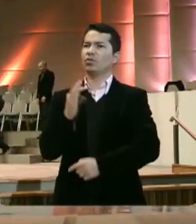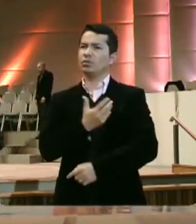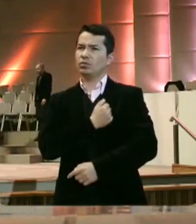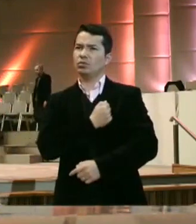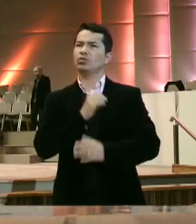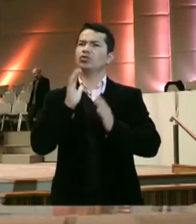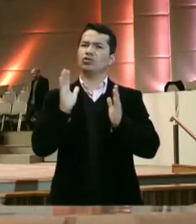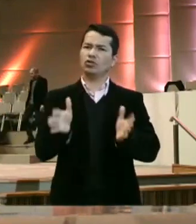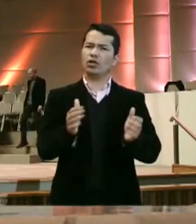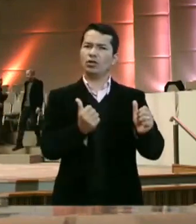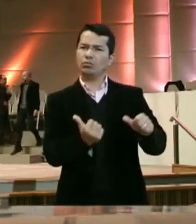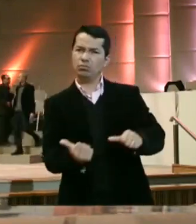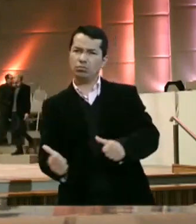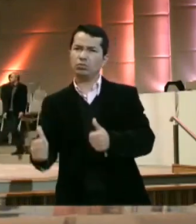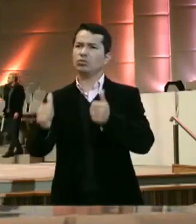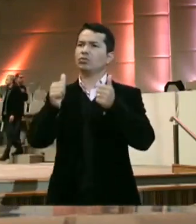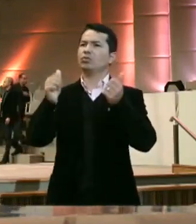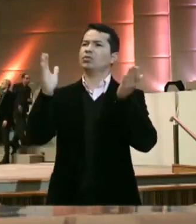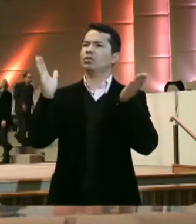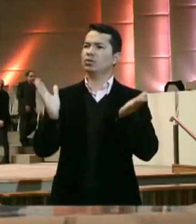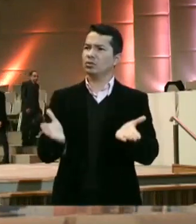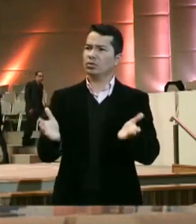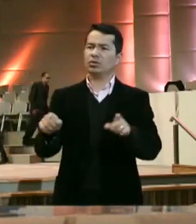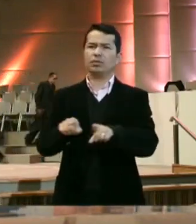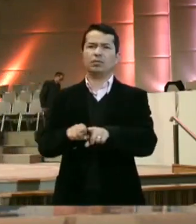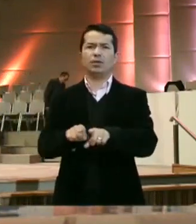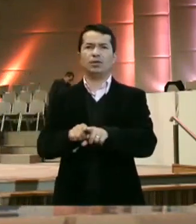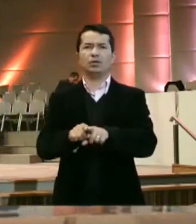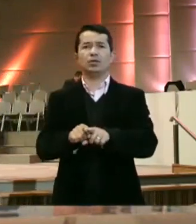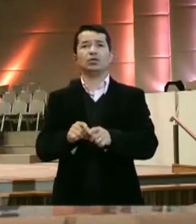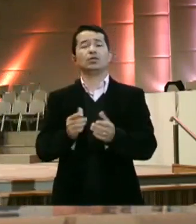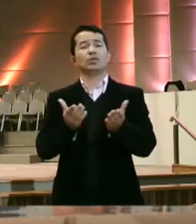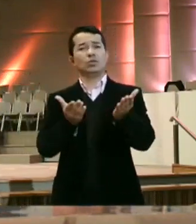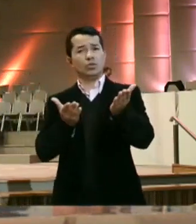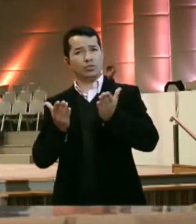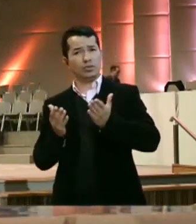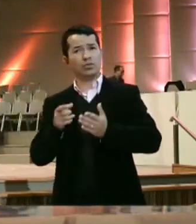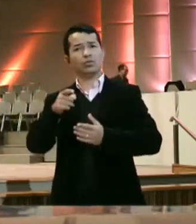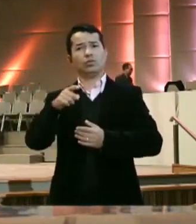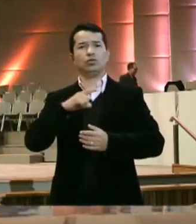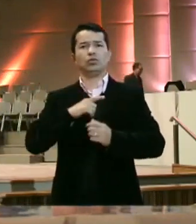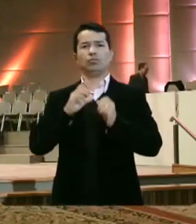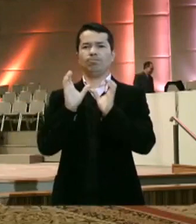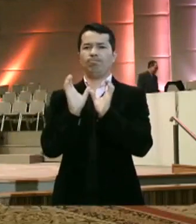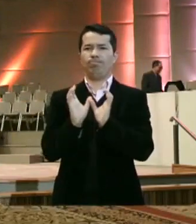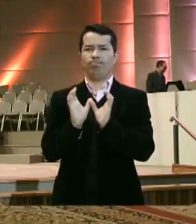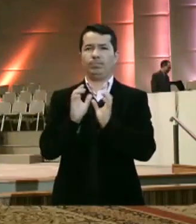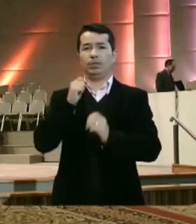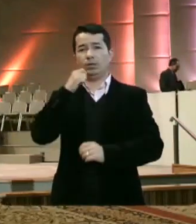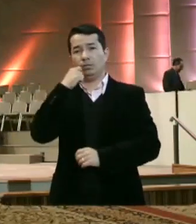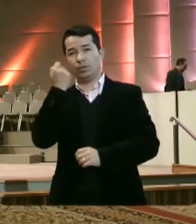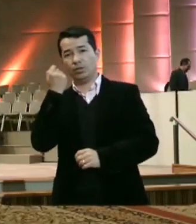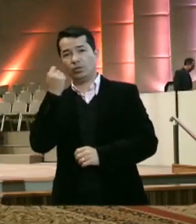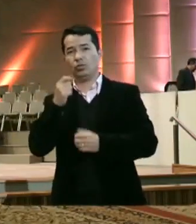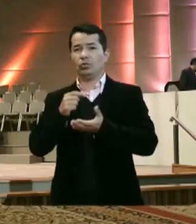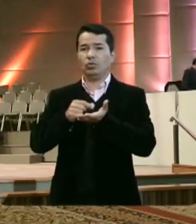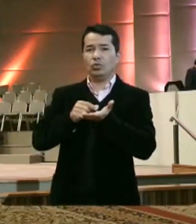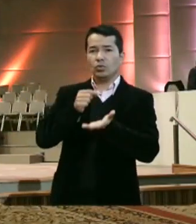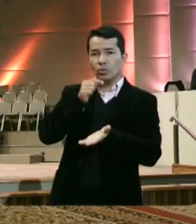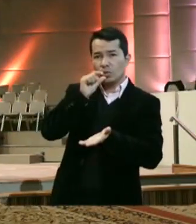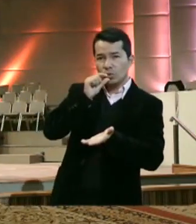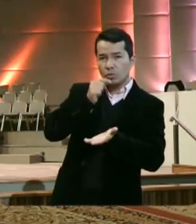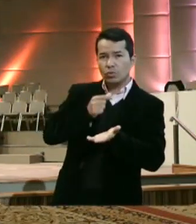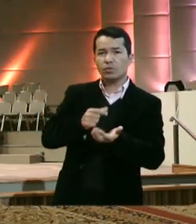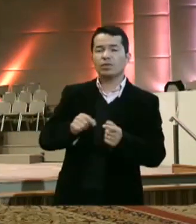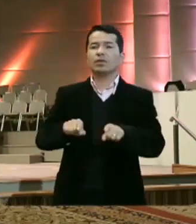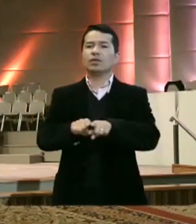conforme a palavra de Deus nos ensina, a partilhar do pão e do vinho junto conosco, em memória de Jesus. Se